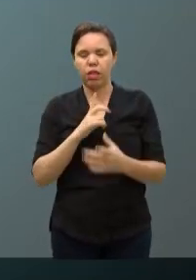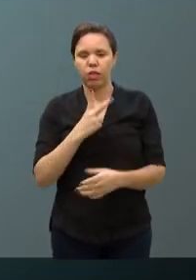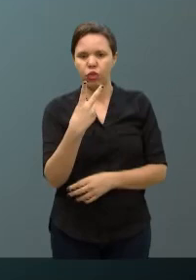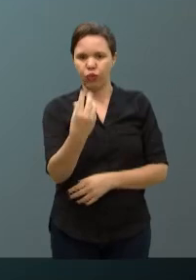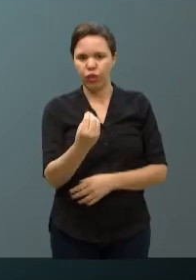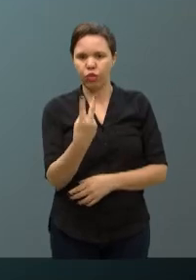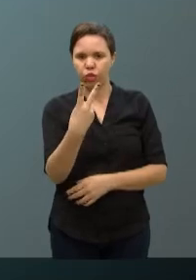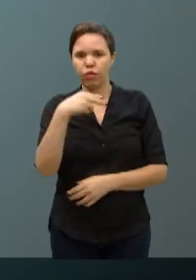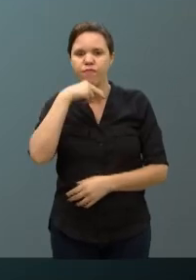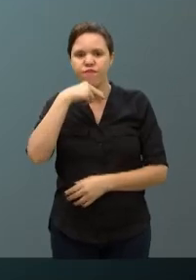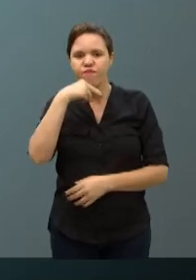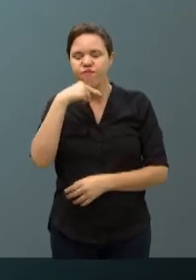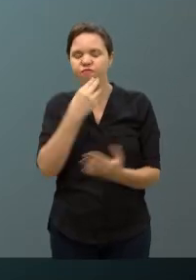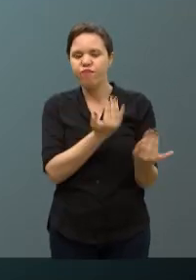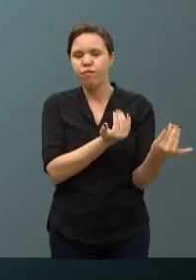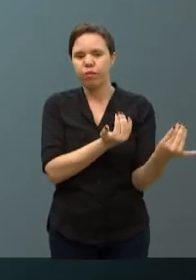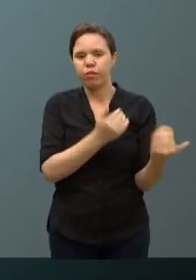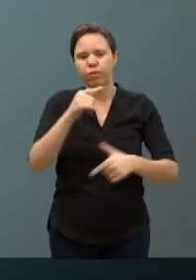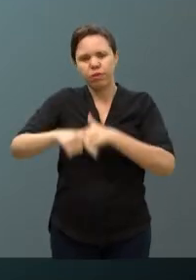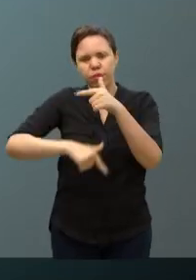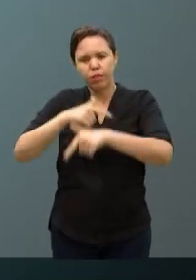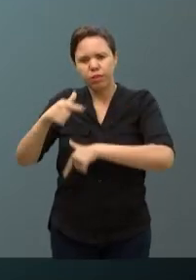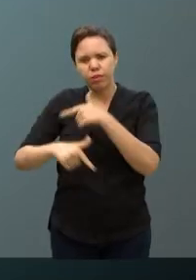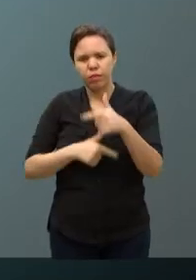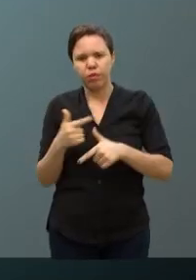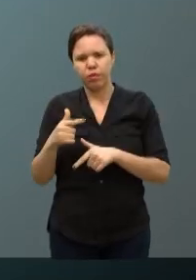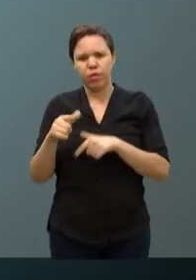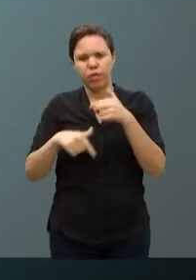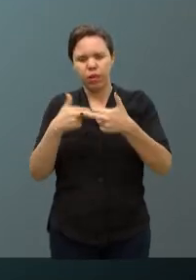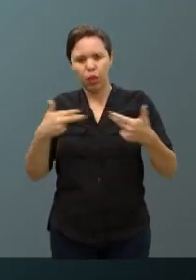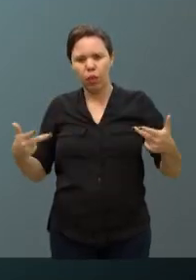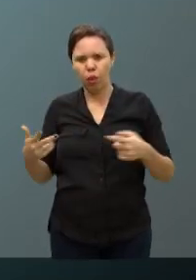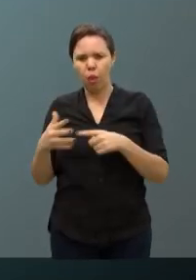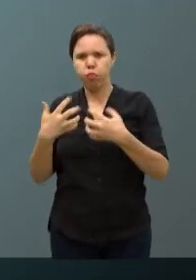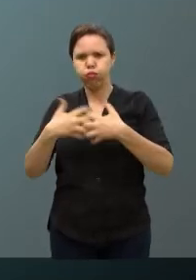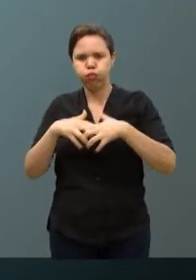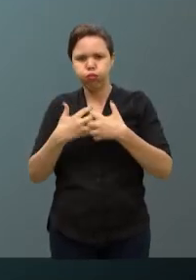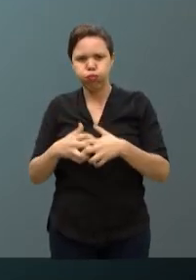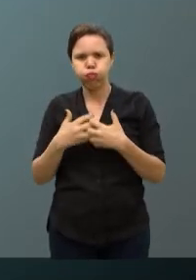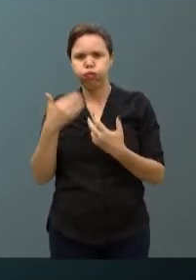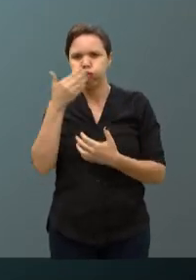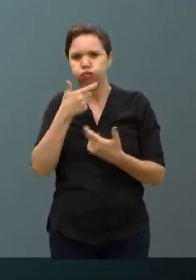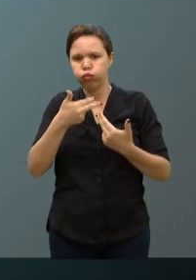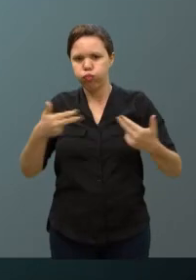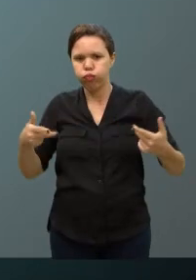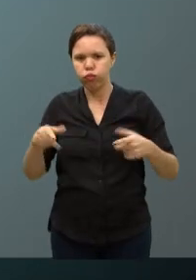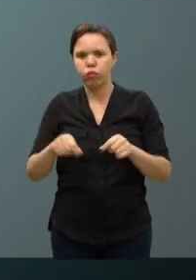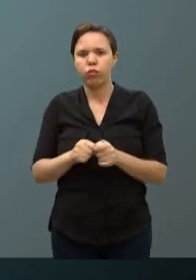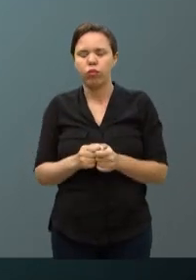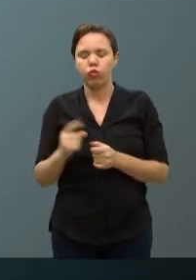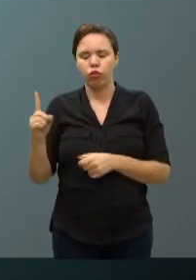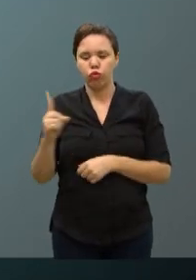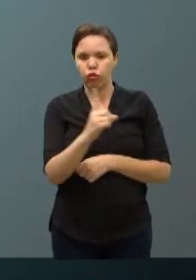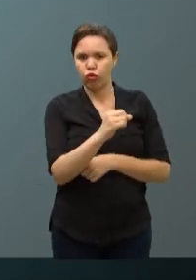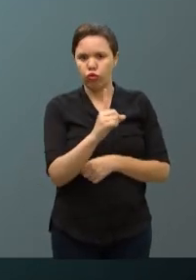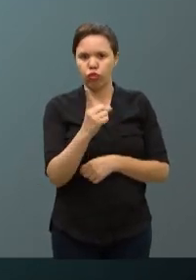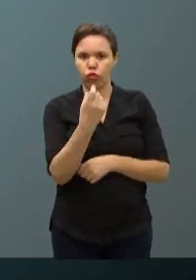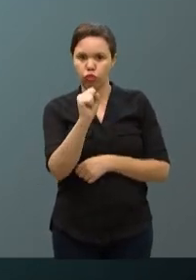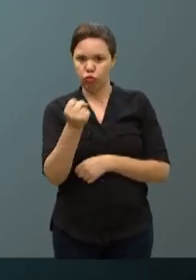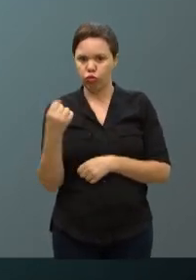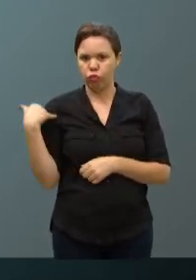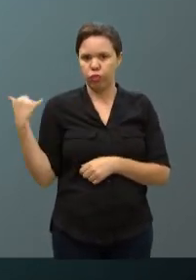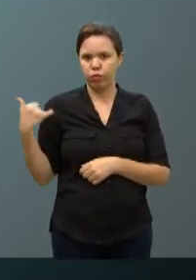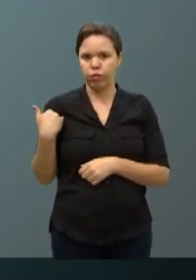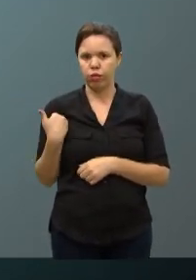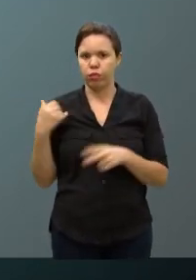2 netos e na juventude trabalhou em usina de açúcar. E quando chegou a Campinas, com 18 anos de idade,